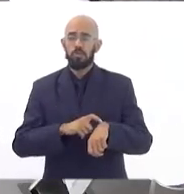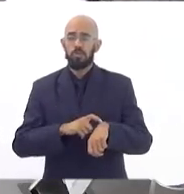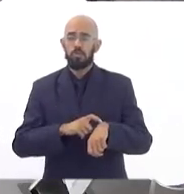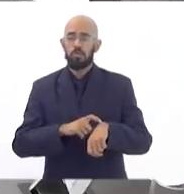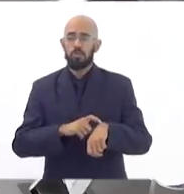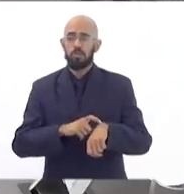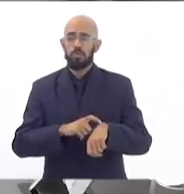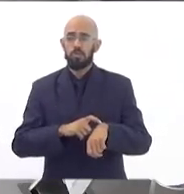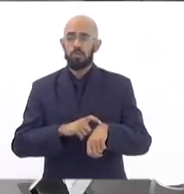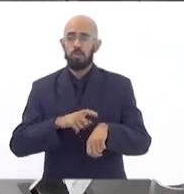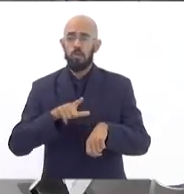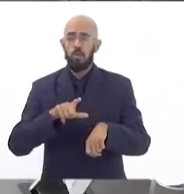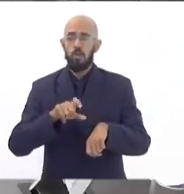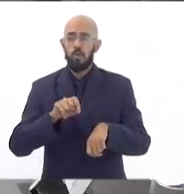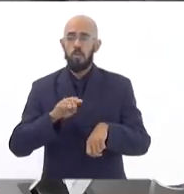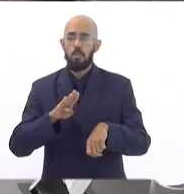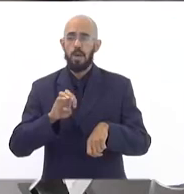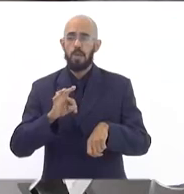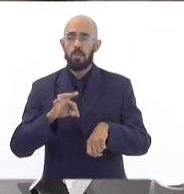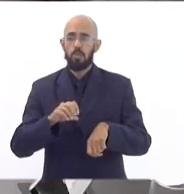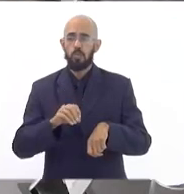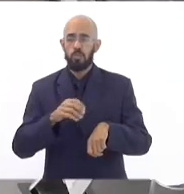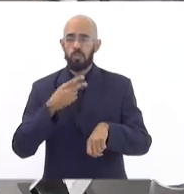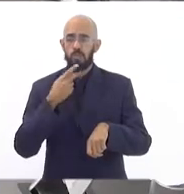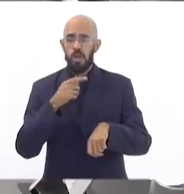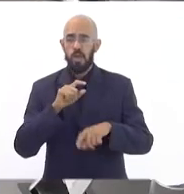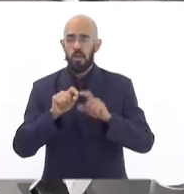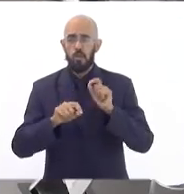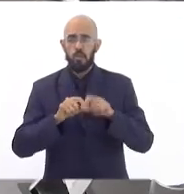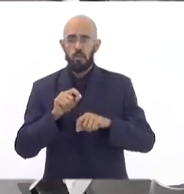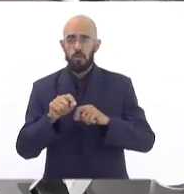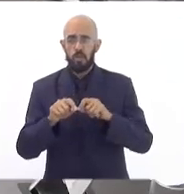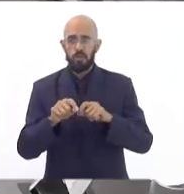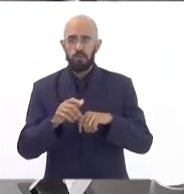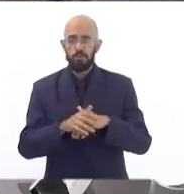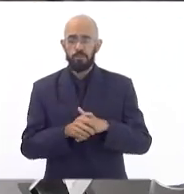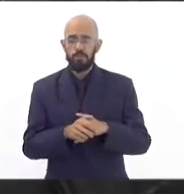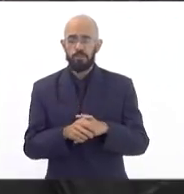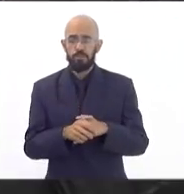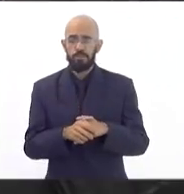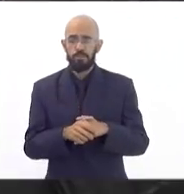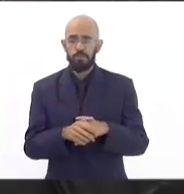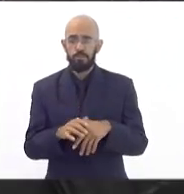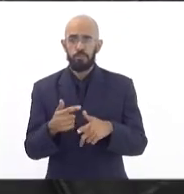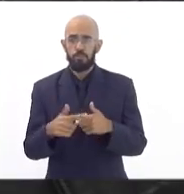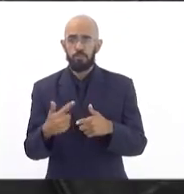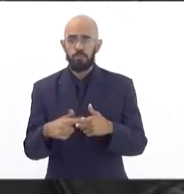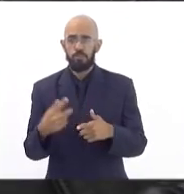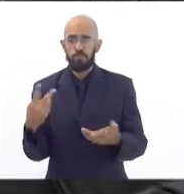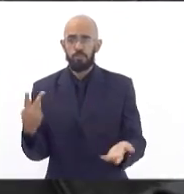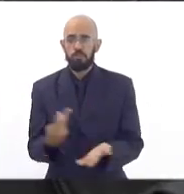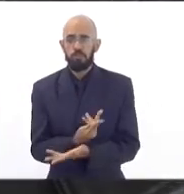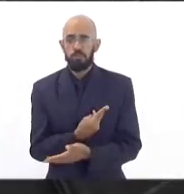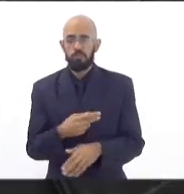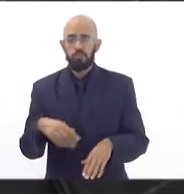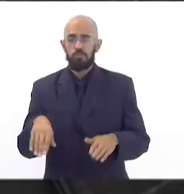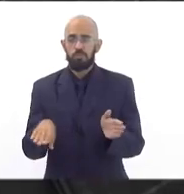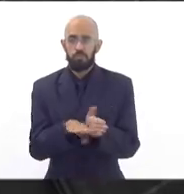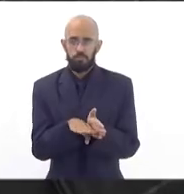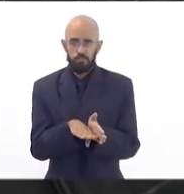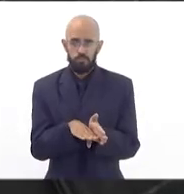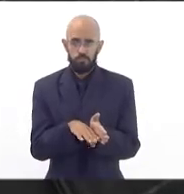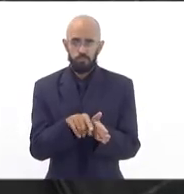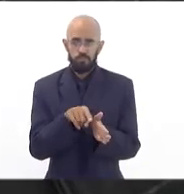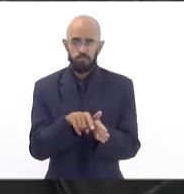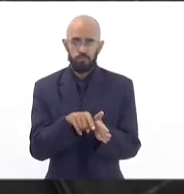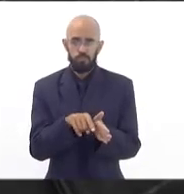Babaçu é dizer que a questão do que vem acontecendo nas estações são